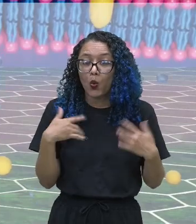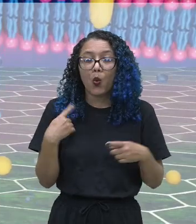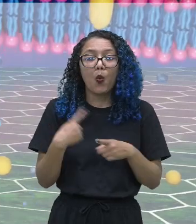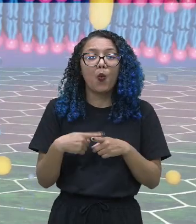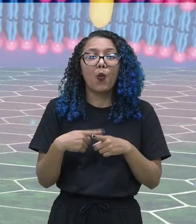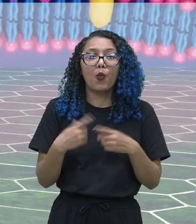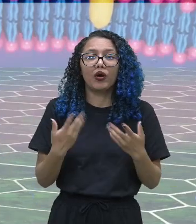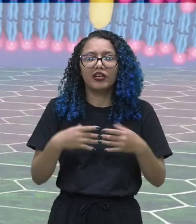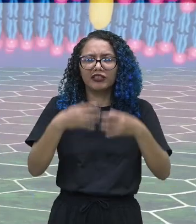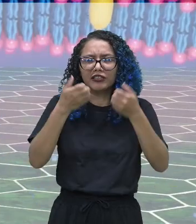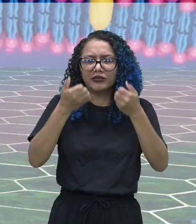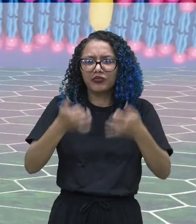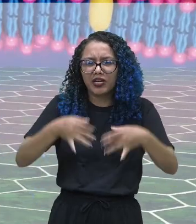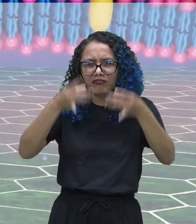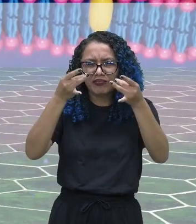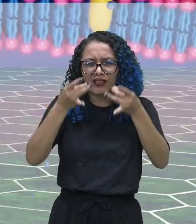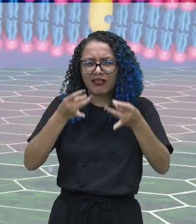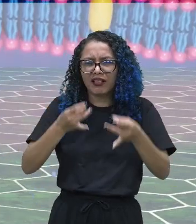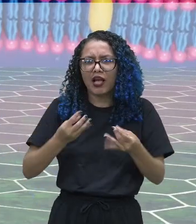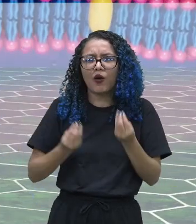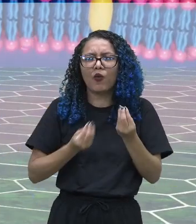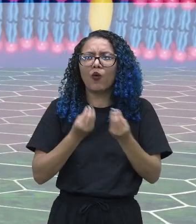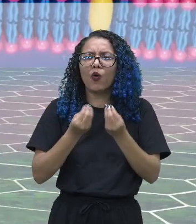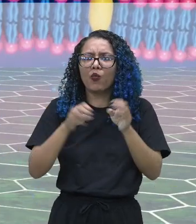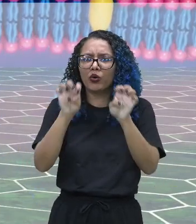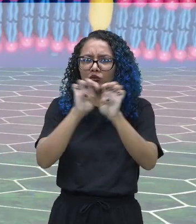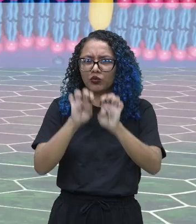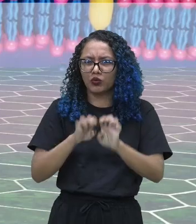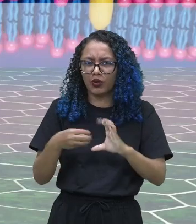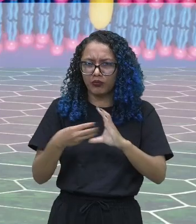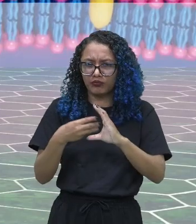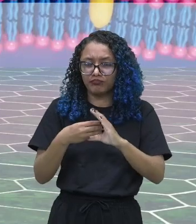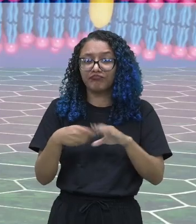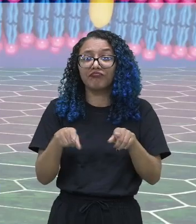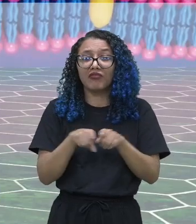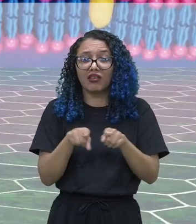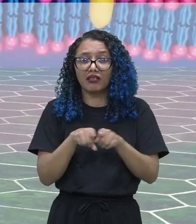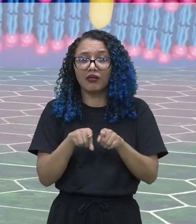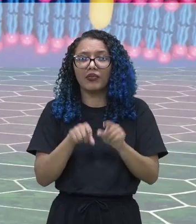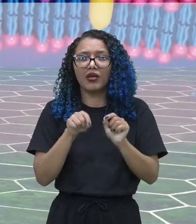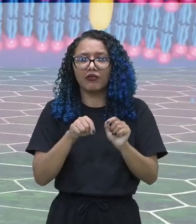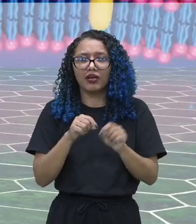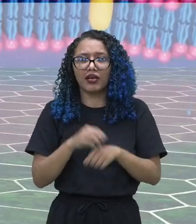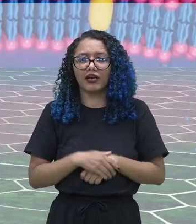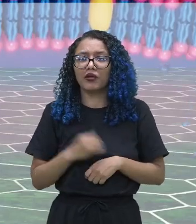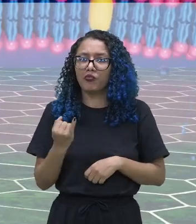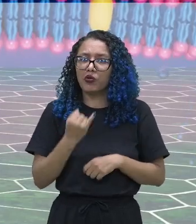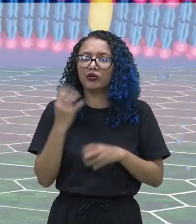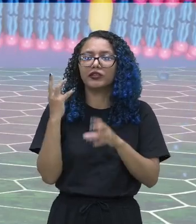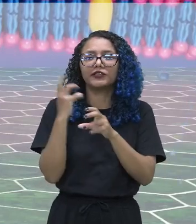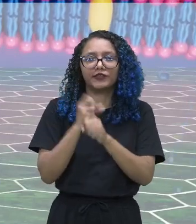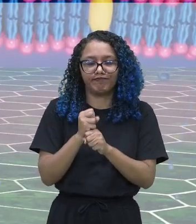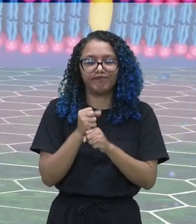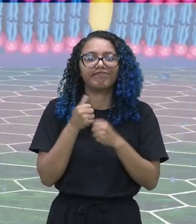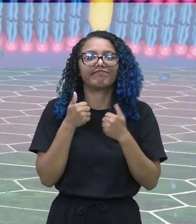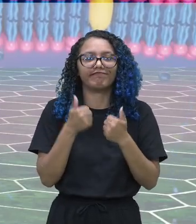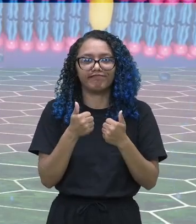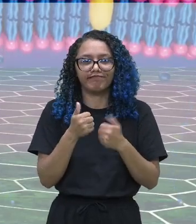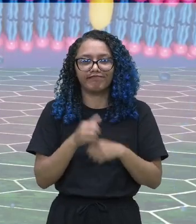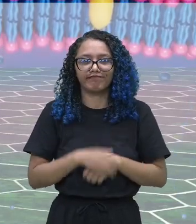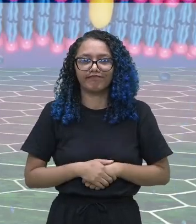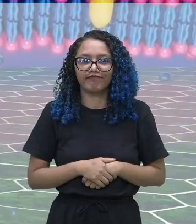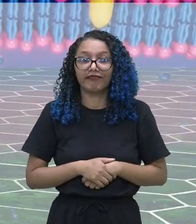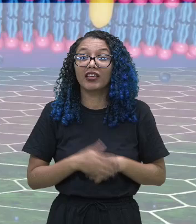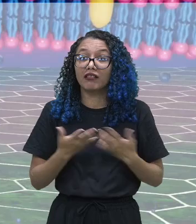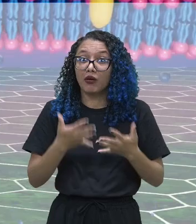como são formadas a estrutura celular, também trazem para a gente a necessidade de revisar esses assuntos, tá bom? Então,